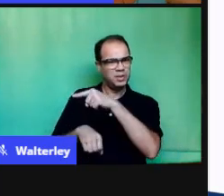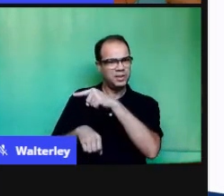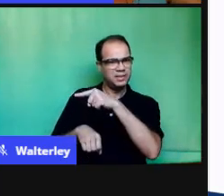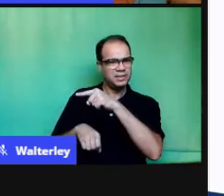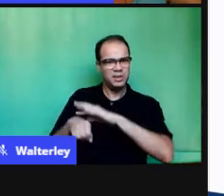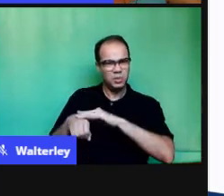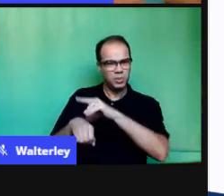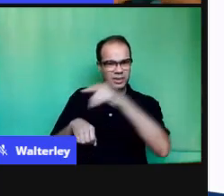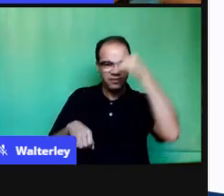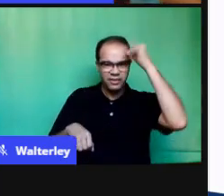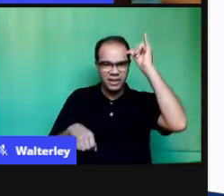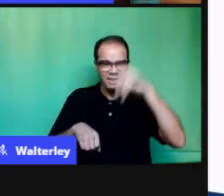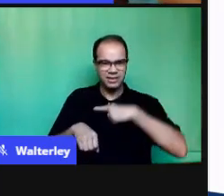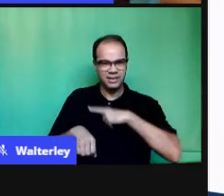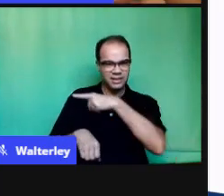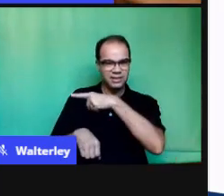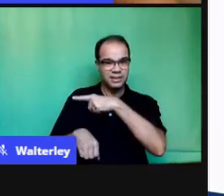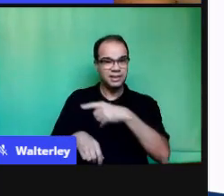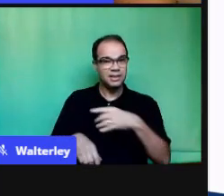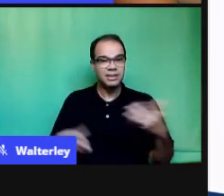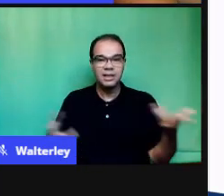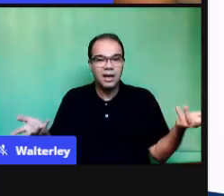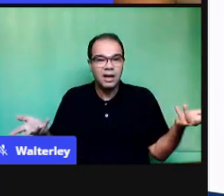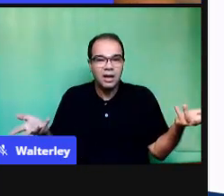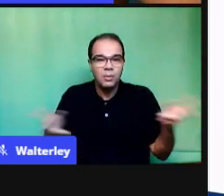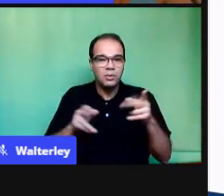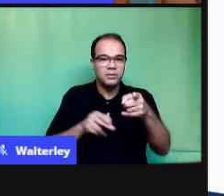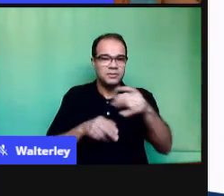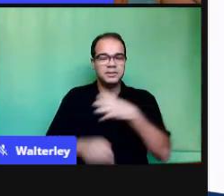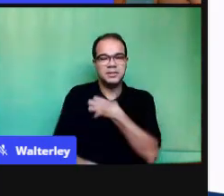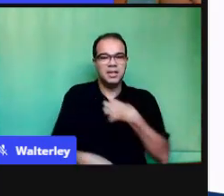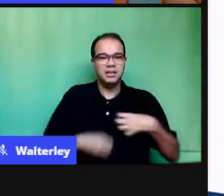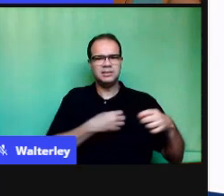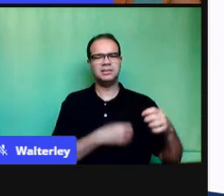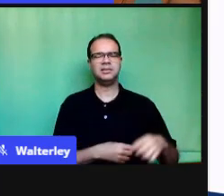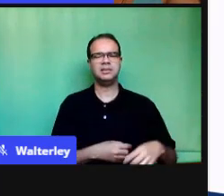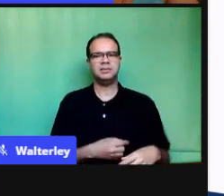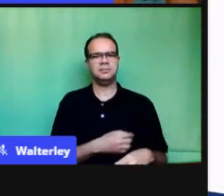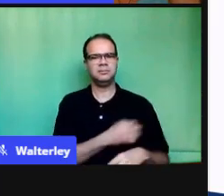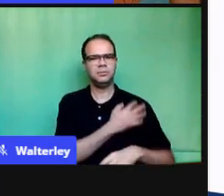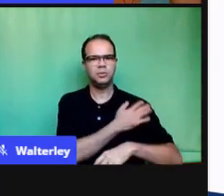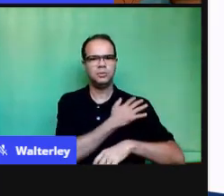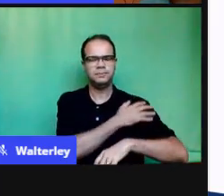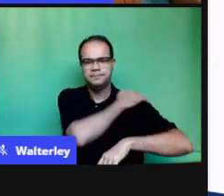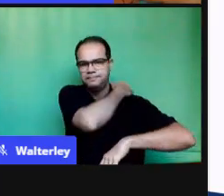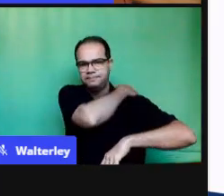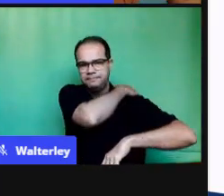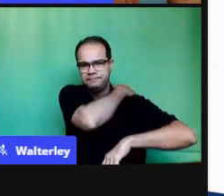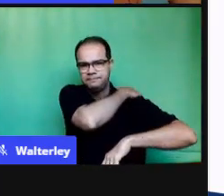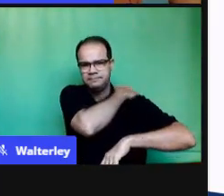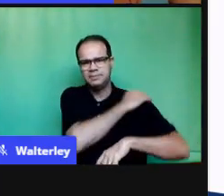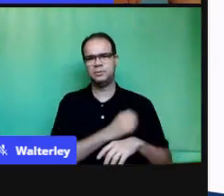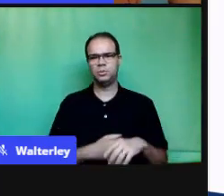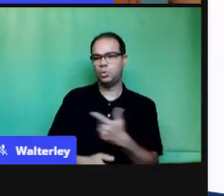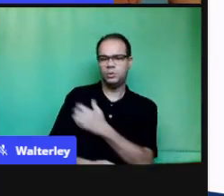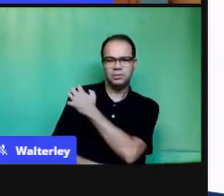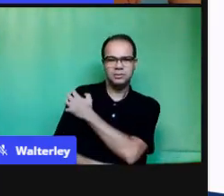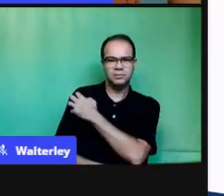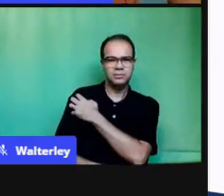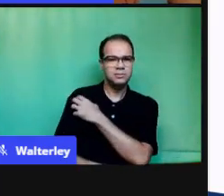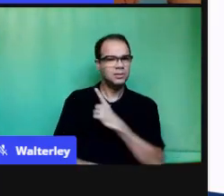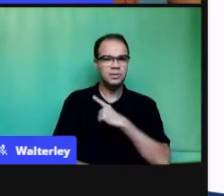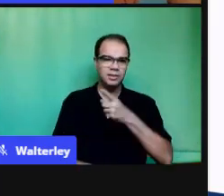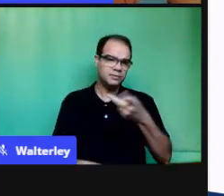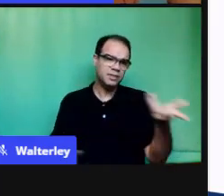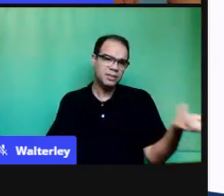Não, eles se coçam, nós não nos coçamos, né? A gente não sente necessidade, isso faz parte dos processos de